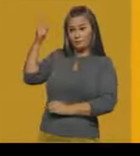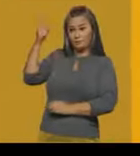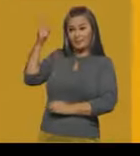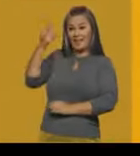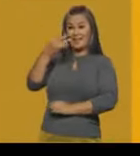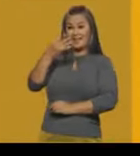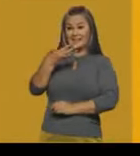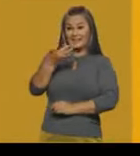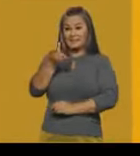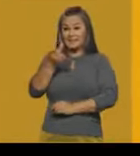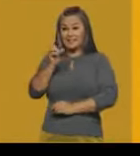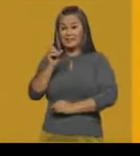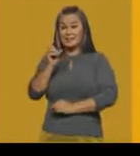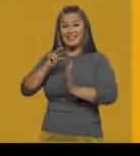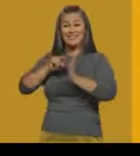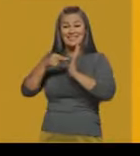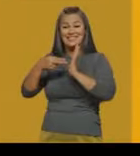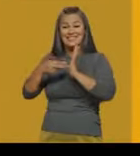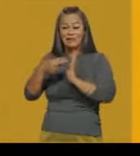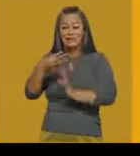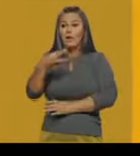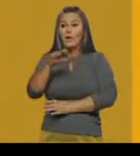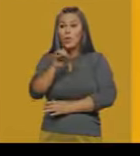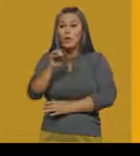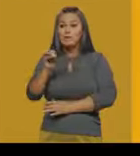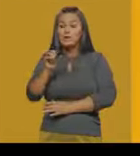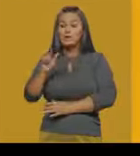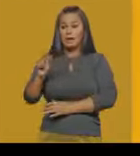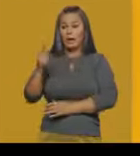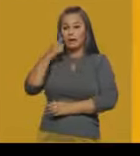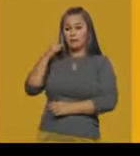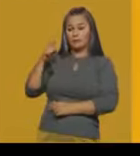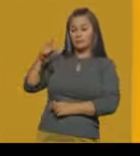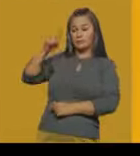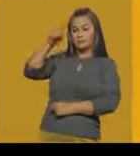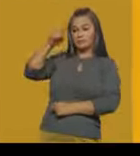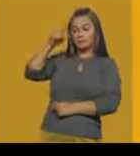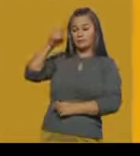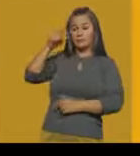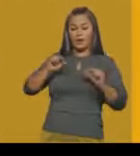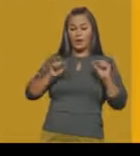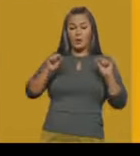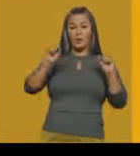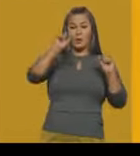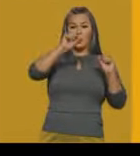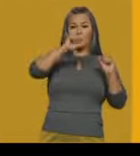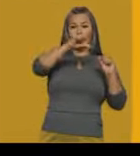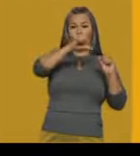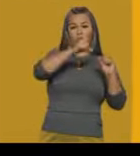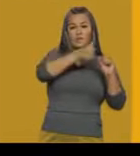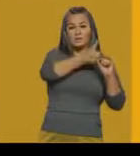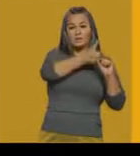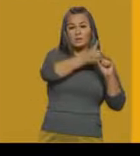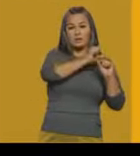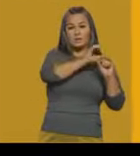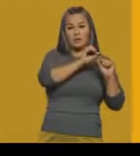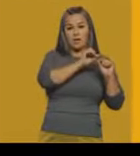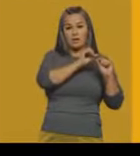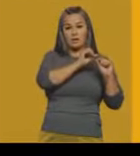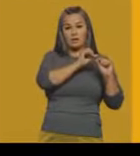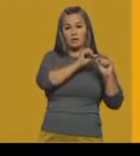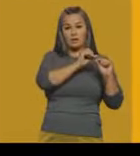400 grados. O 90 equivale a 100. O 180 vale 200 e o